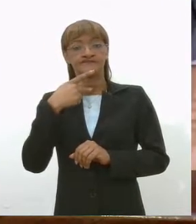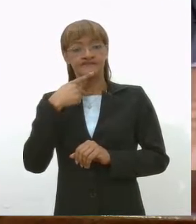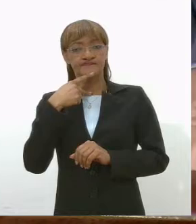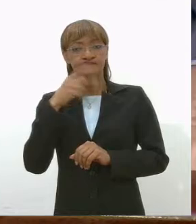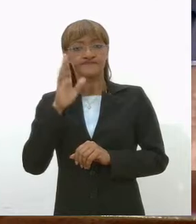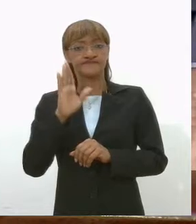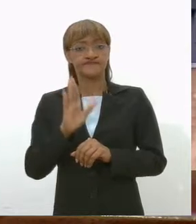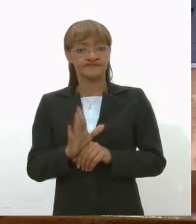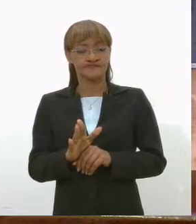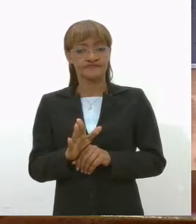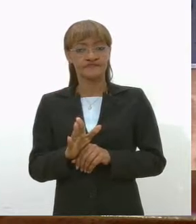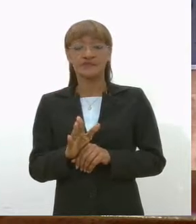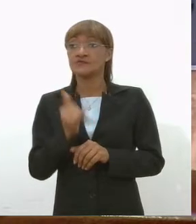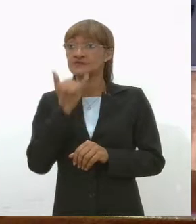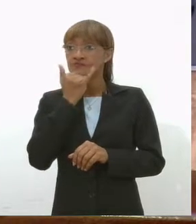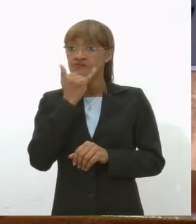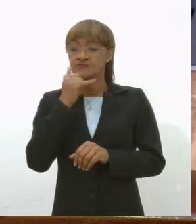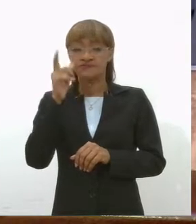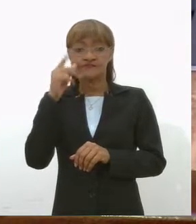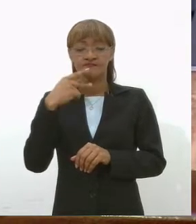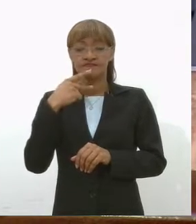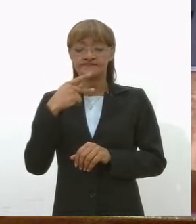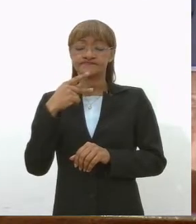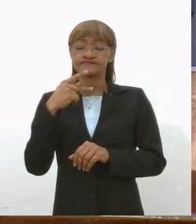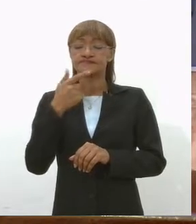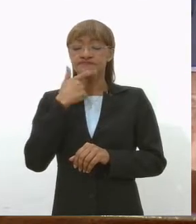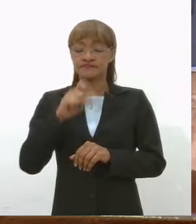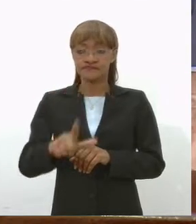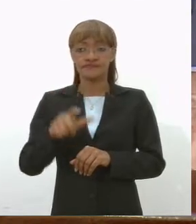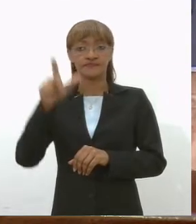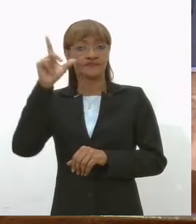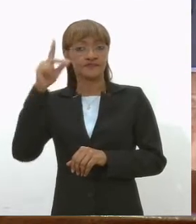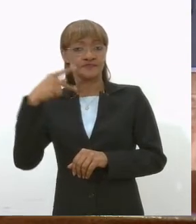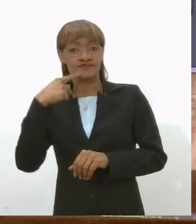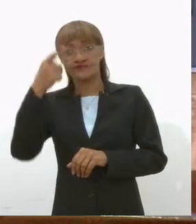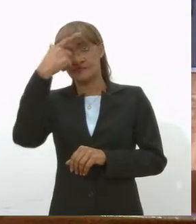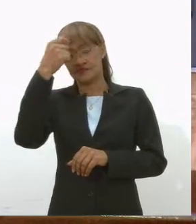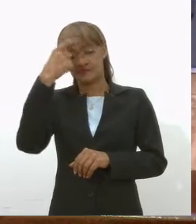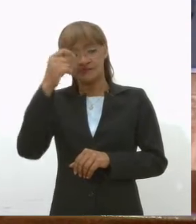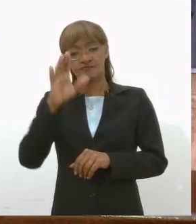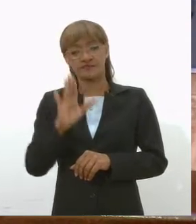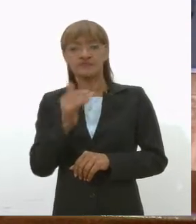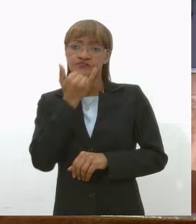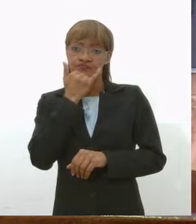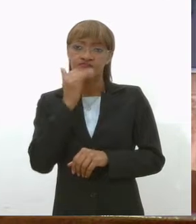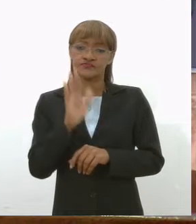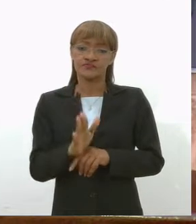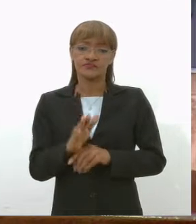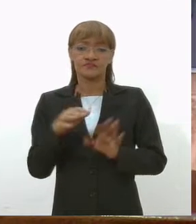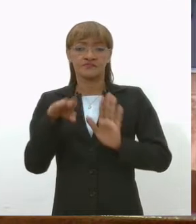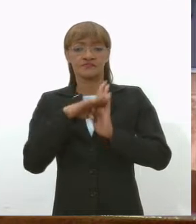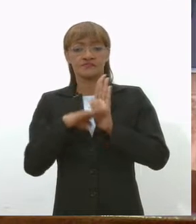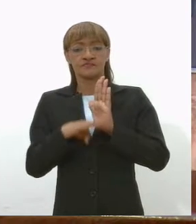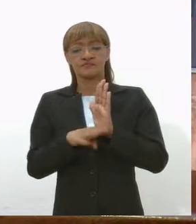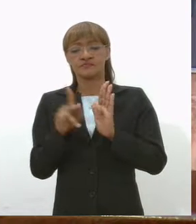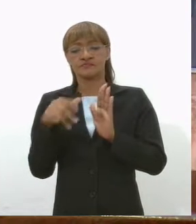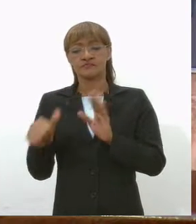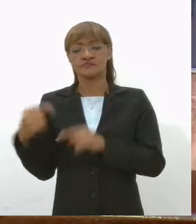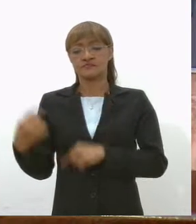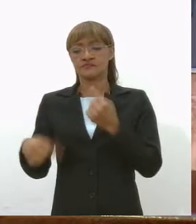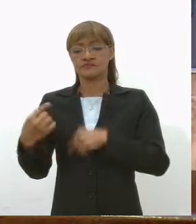pelos senhores deputados Luciano Pimentel e Jefferson Andrade. A seguir, passou-se a ordem do dia, foram discutidos e aprovados